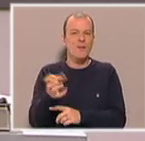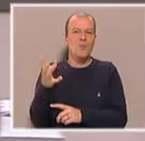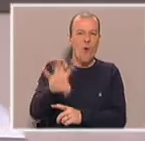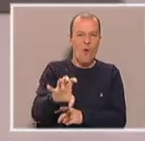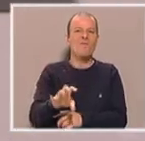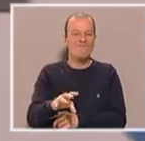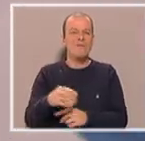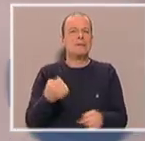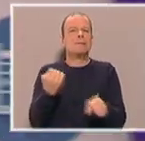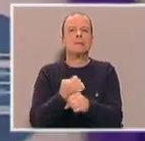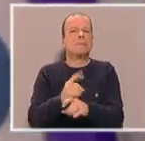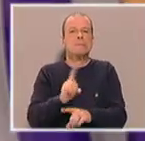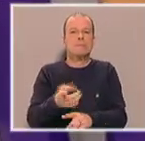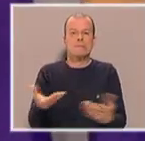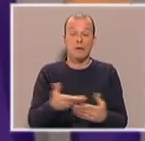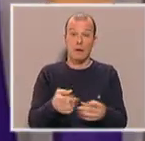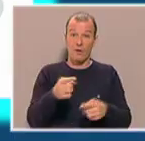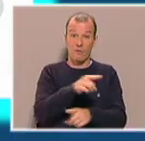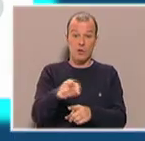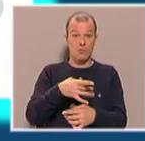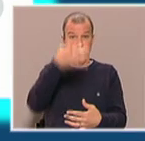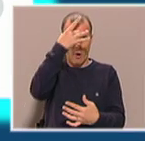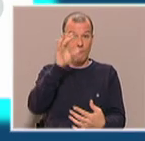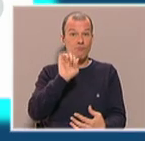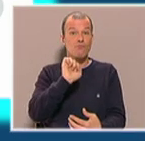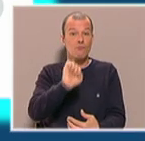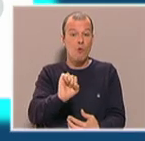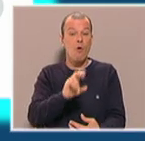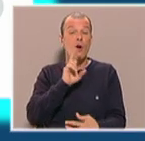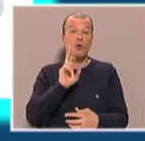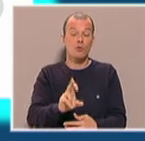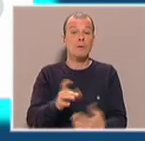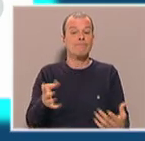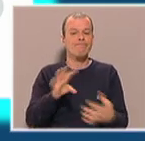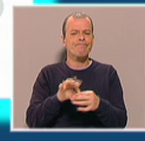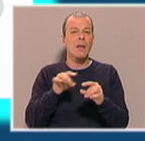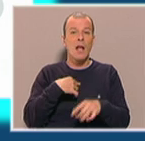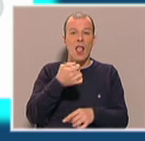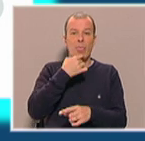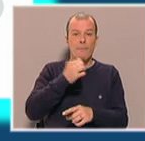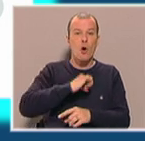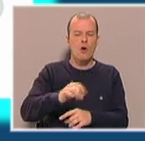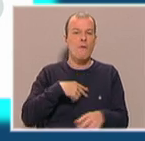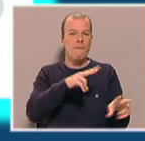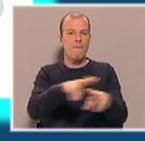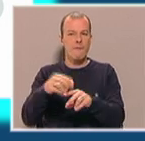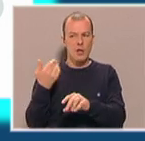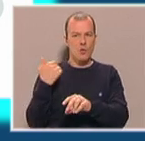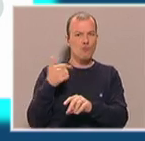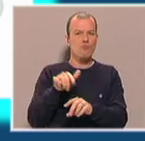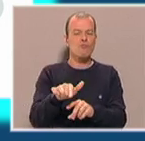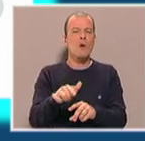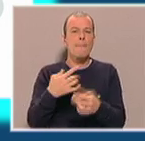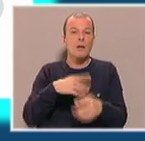pôr o desafio. O desafio consistia em vocês comentarem que estavam com gripe e eu tomar um antibiótico. Os antibióticos, vocês viram o vídeo, mas depois não houve aqui